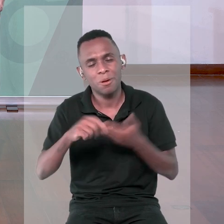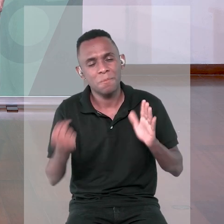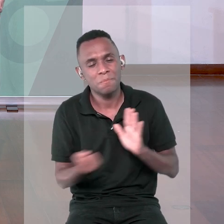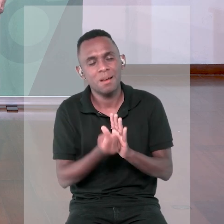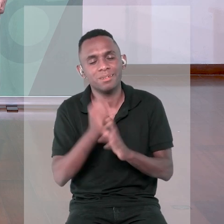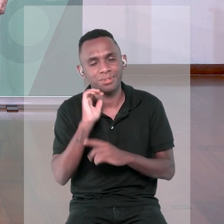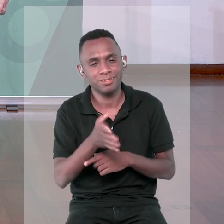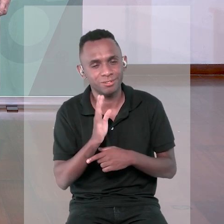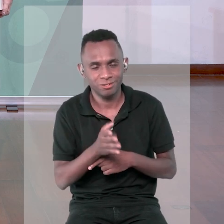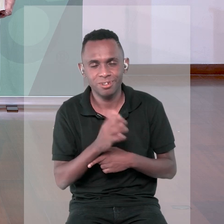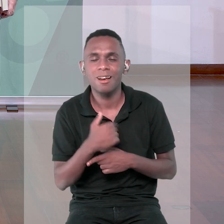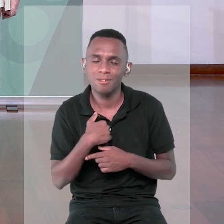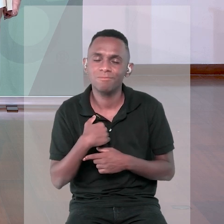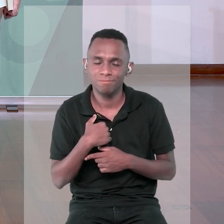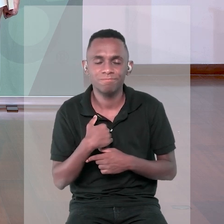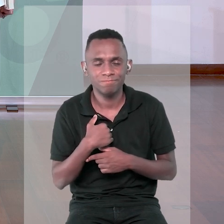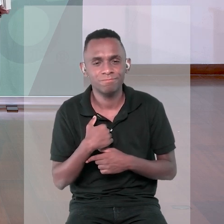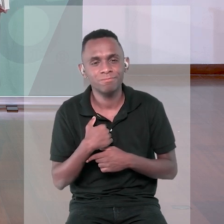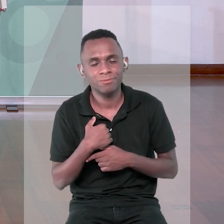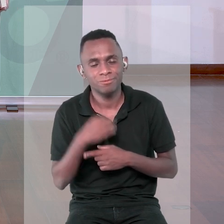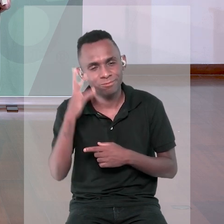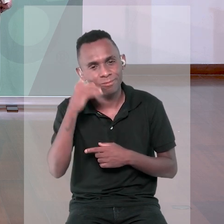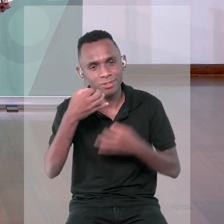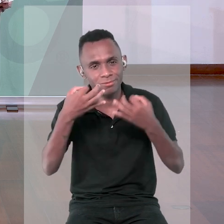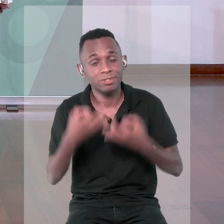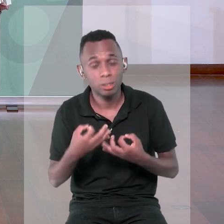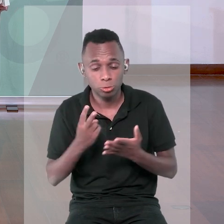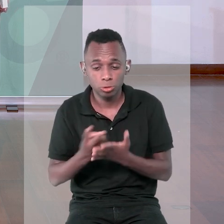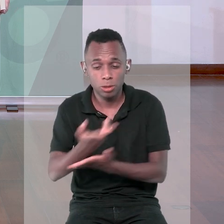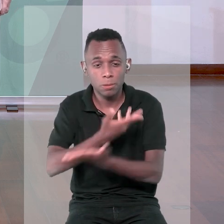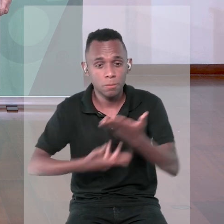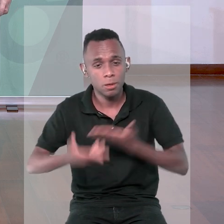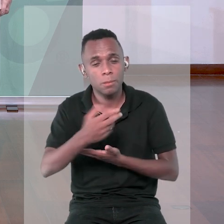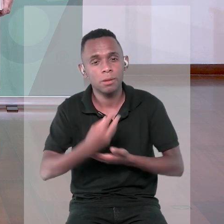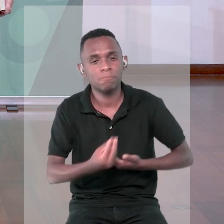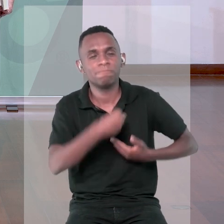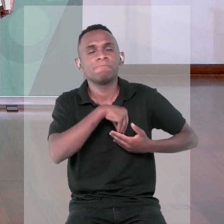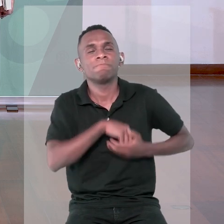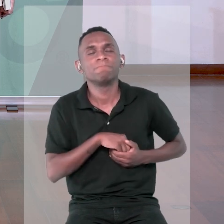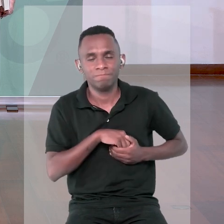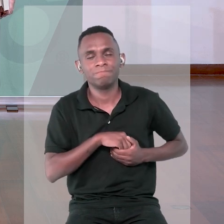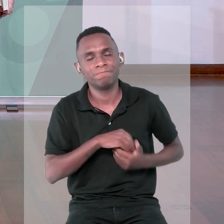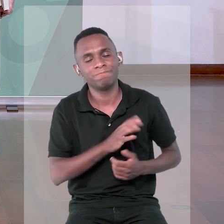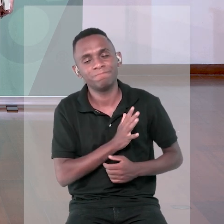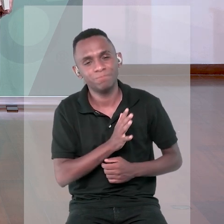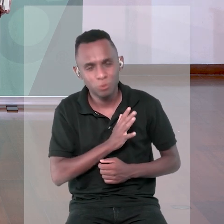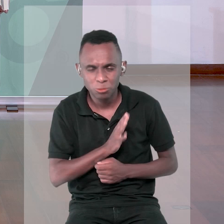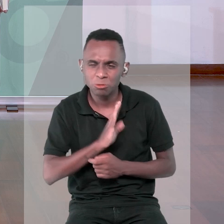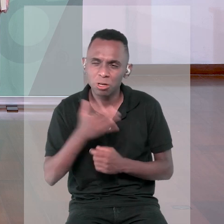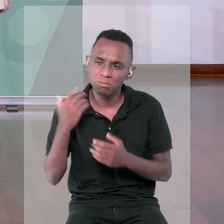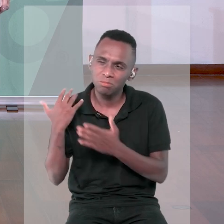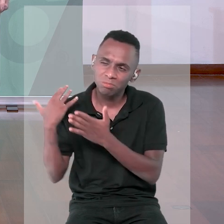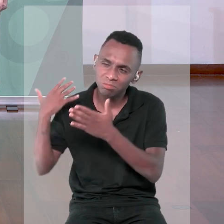de cabelos castanhos, longos e lisos. Ela veste um blazer branco com uma calça também branca. Acompanho desde